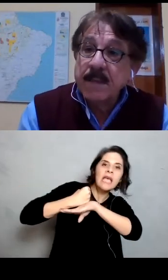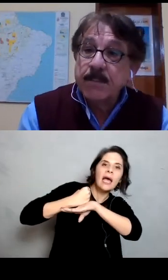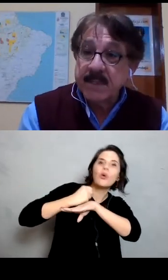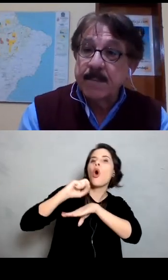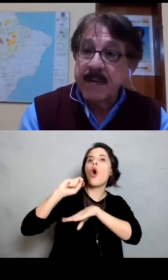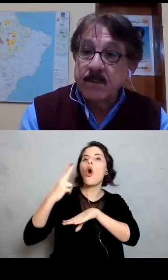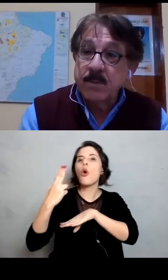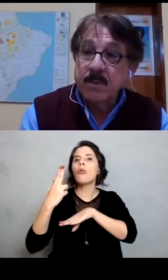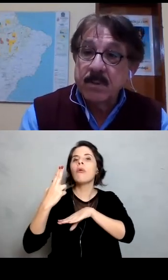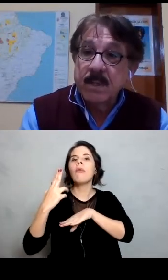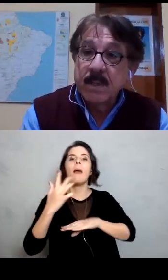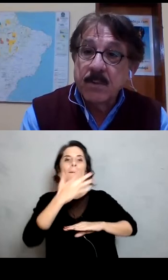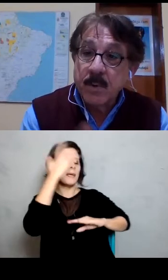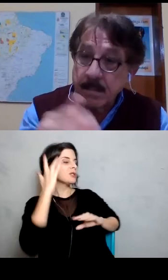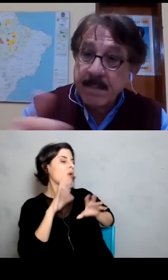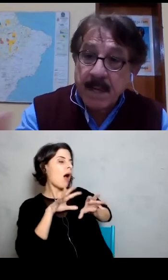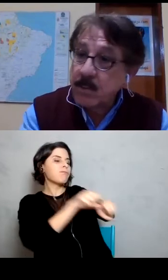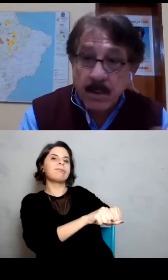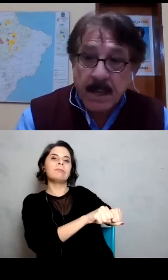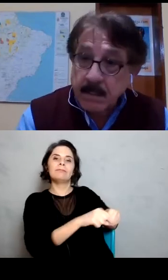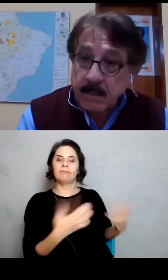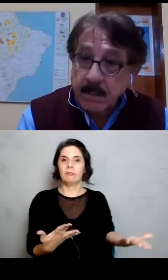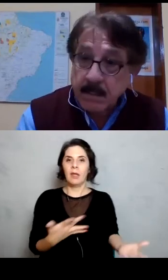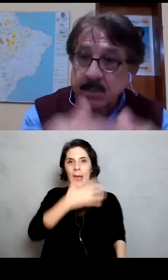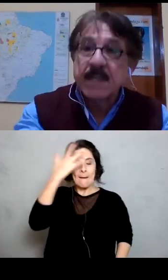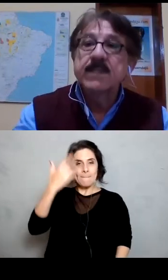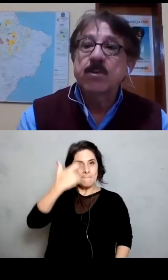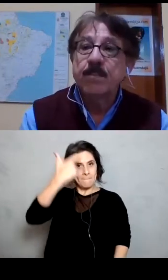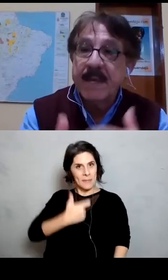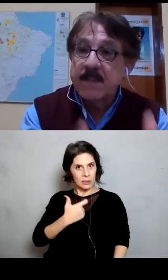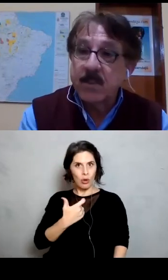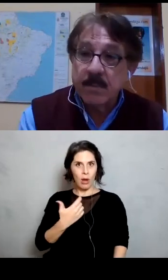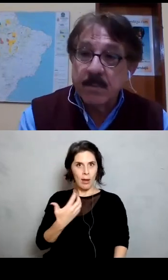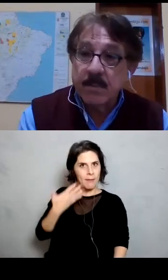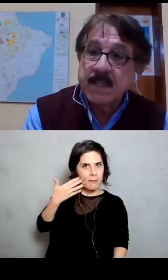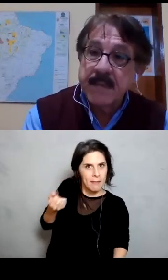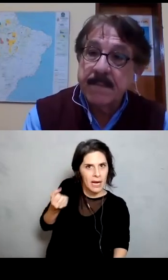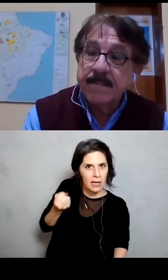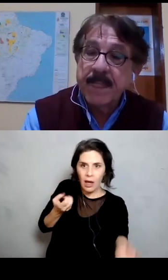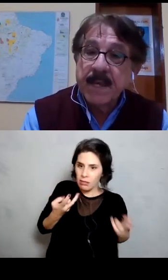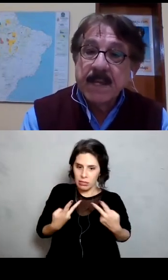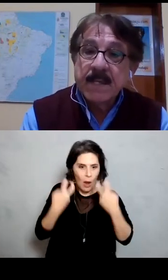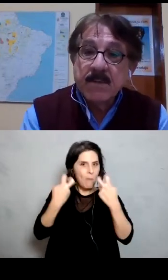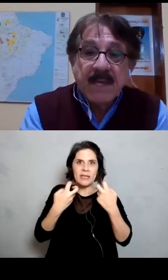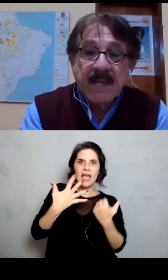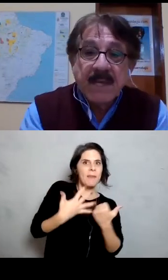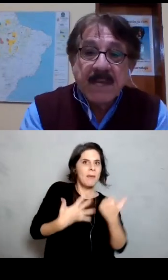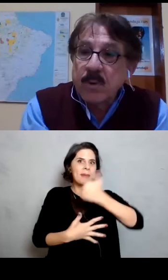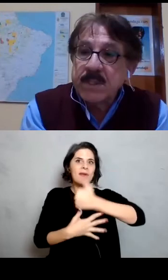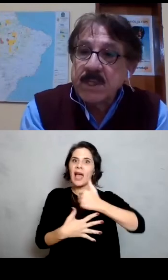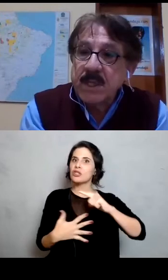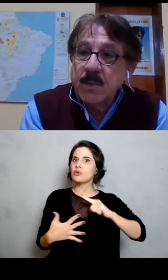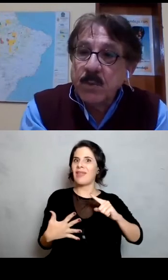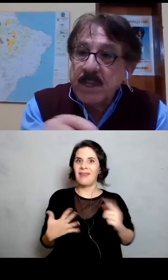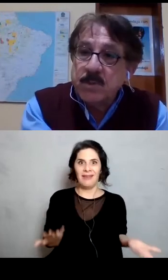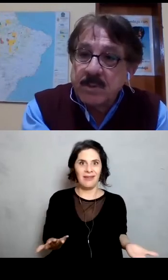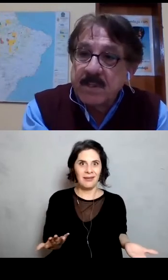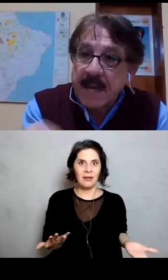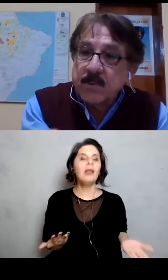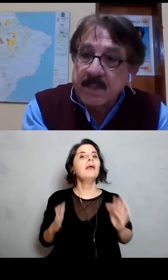não foram permitidos, não lhes foi permitido falar em sua própria língua com intérprete em um processo